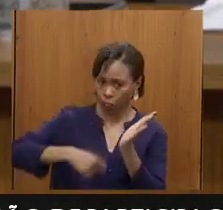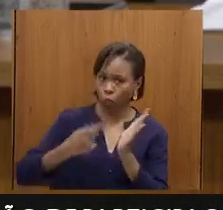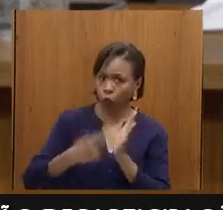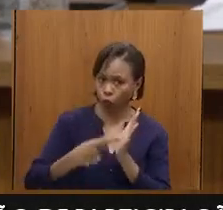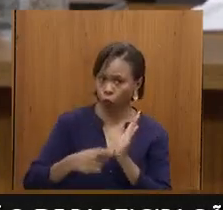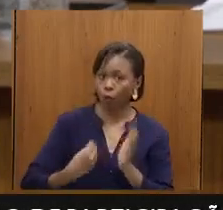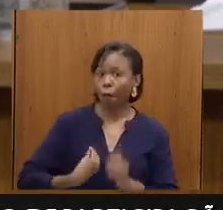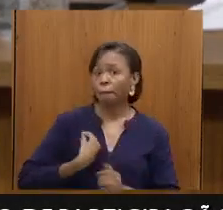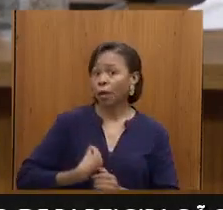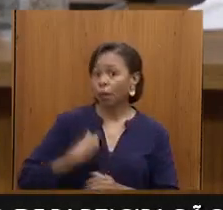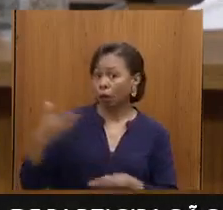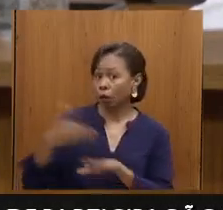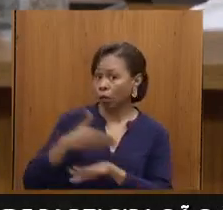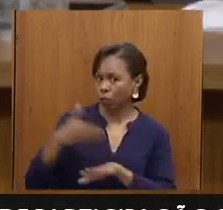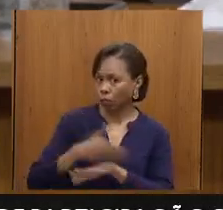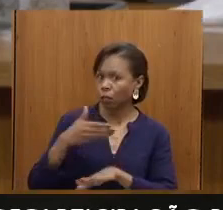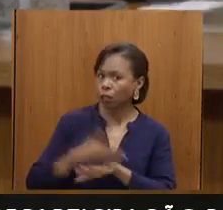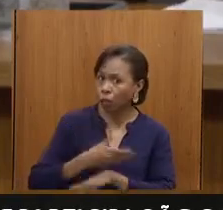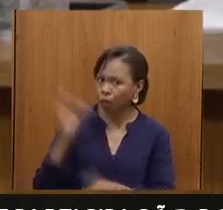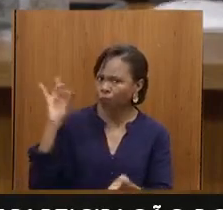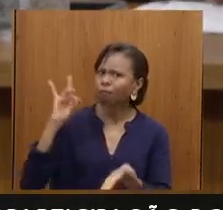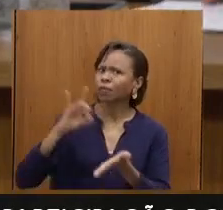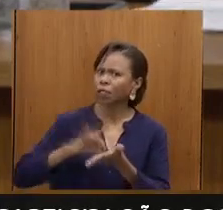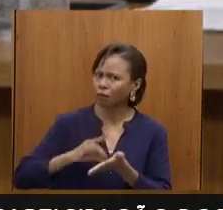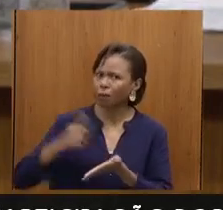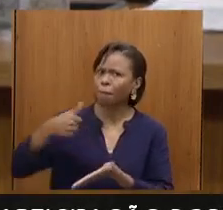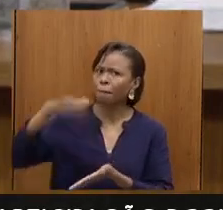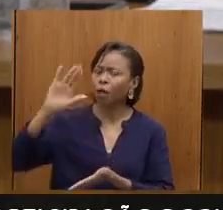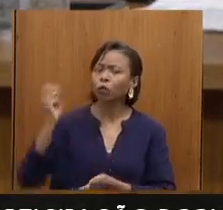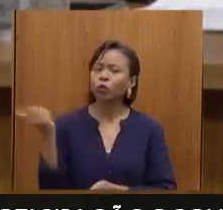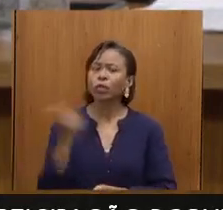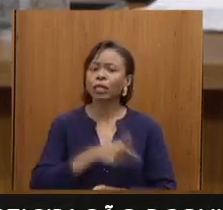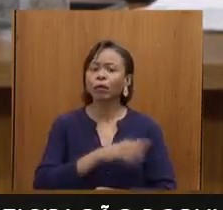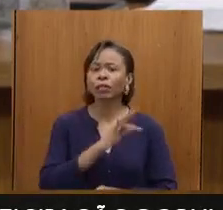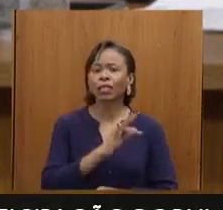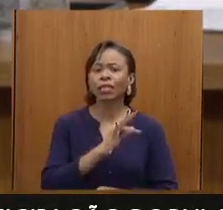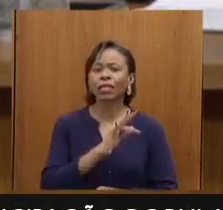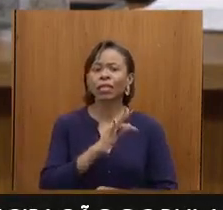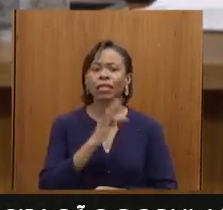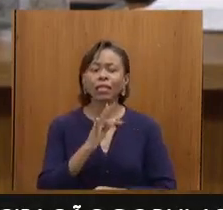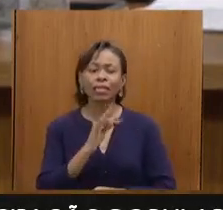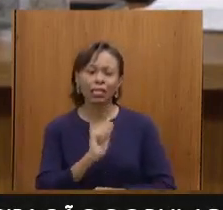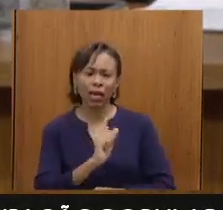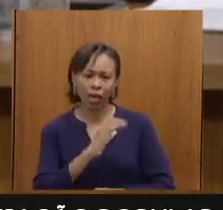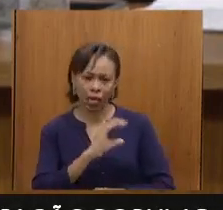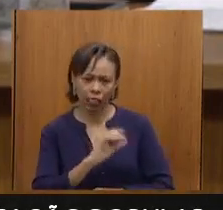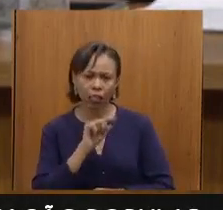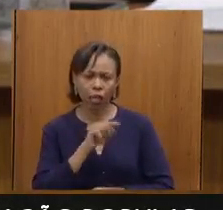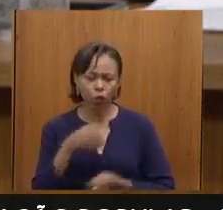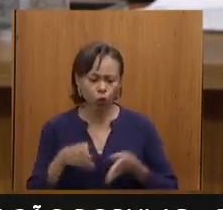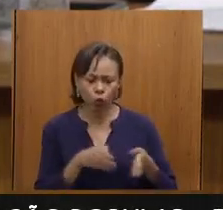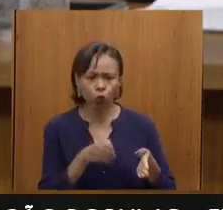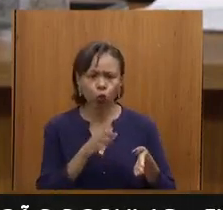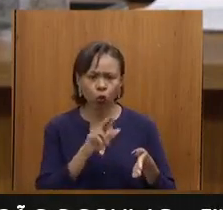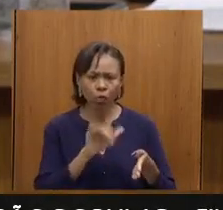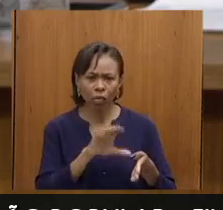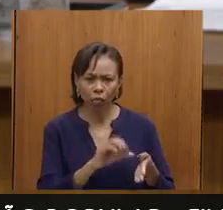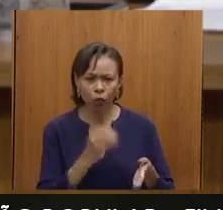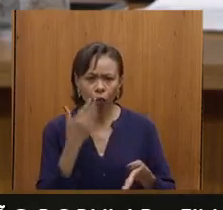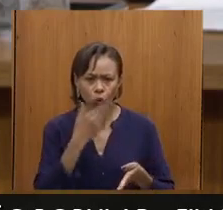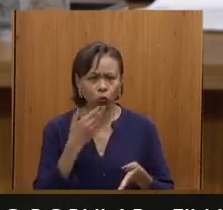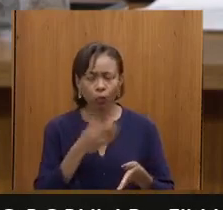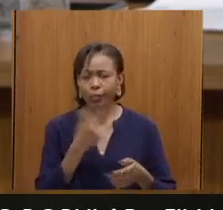participação muito mais efetiva do que se teve no TETAC, no caso do Rio Doce, que previa participação